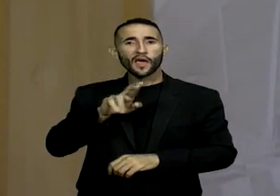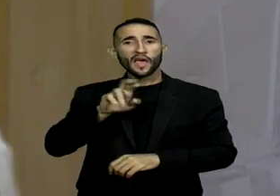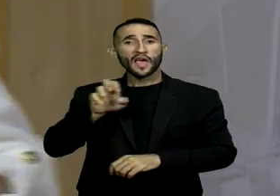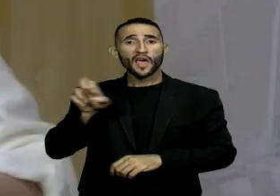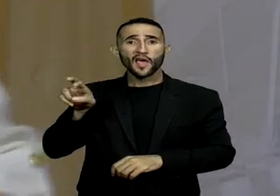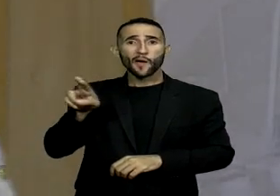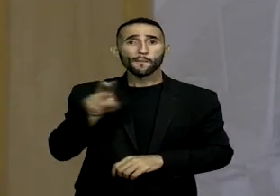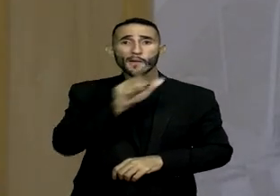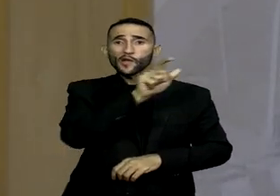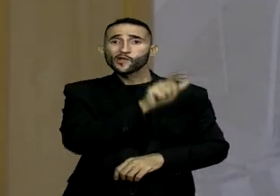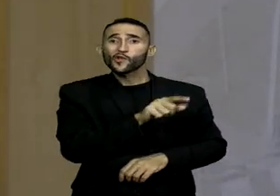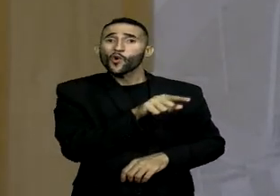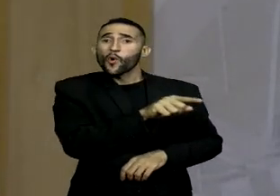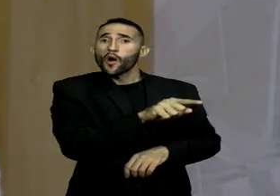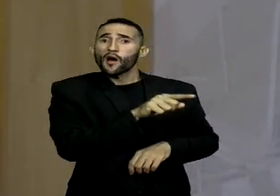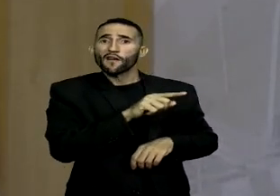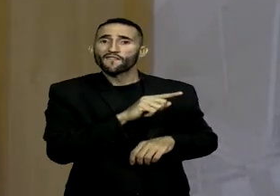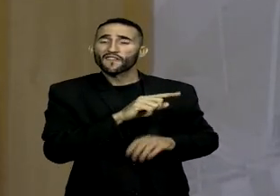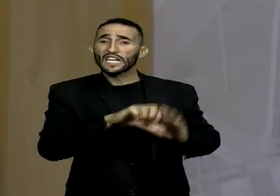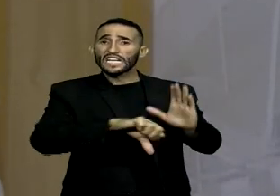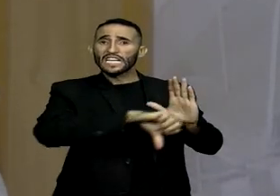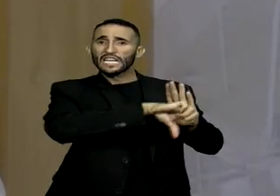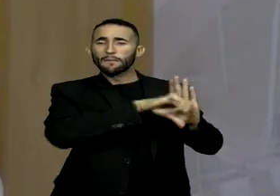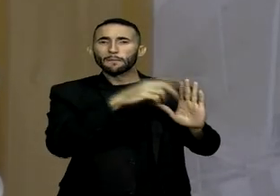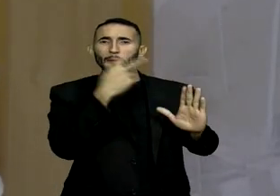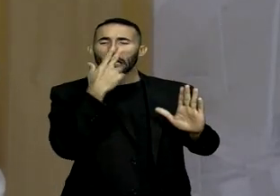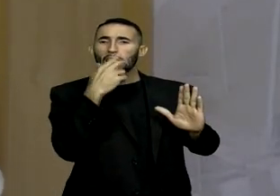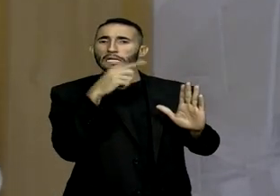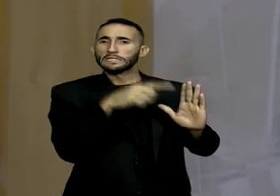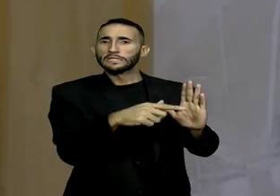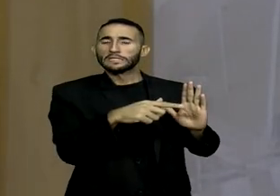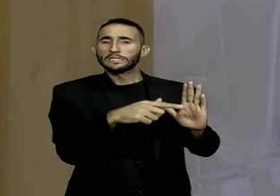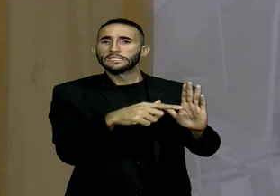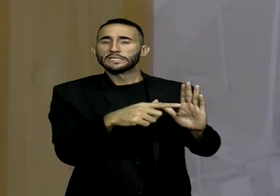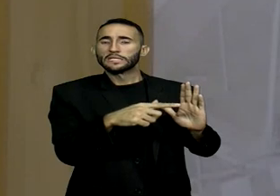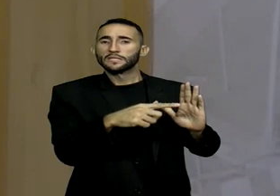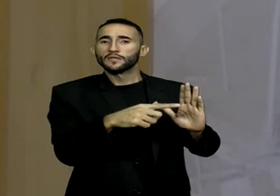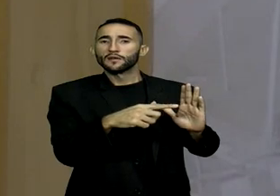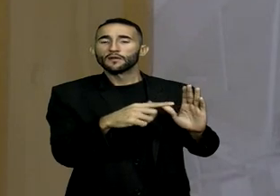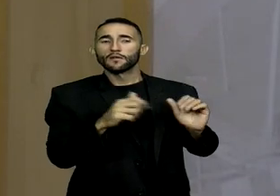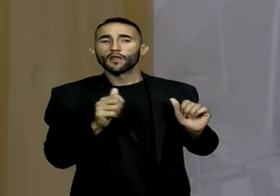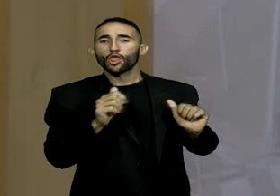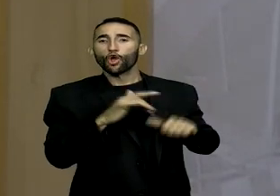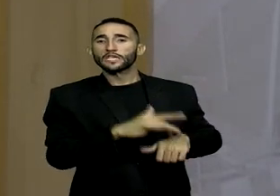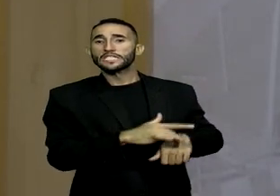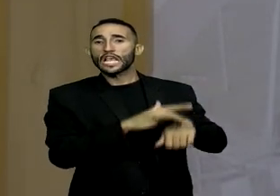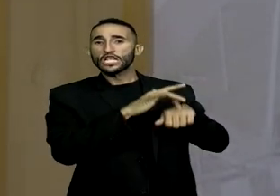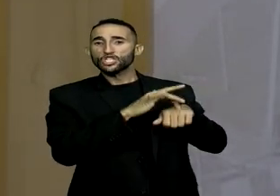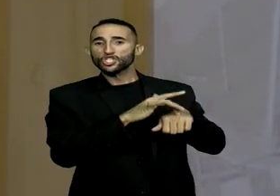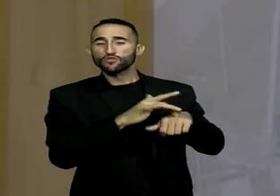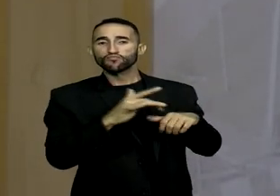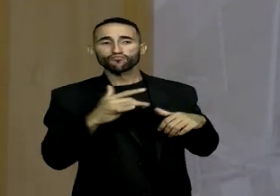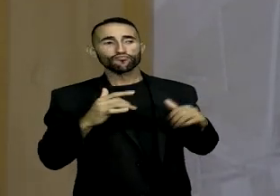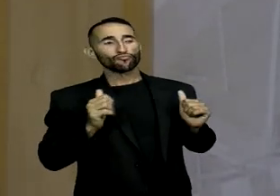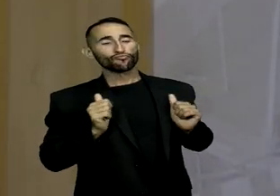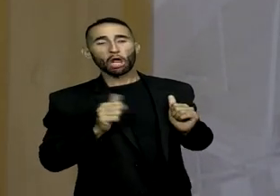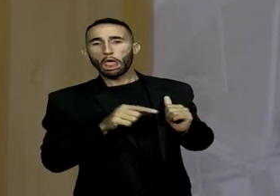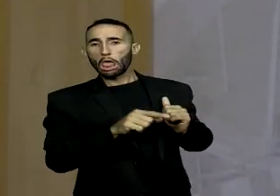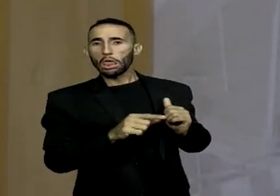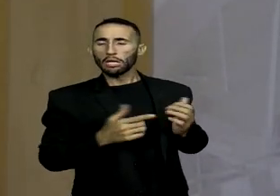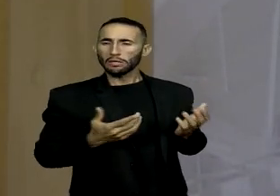o ato se torna a vítima. Quer dizer, virou uma inversão de valores, mas por quê? Porque não há impunidade. O dia que